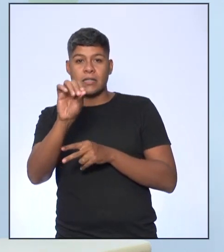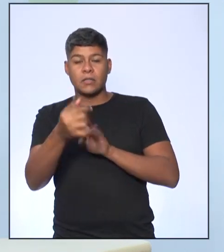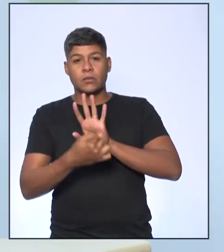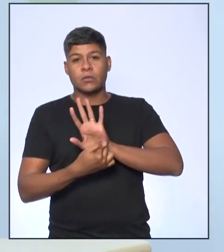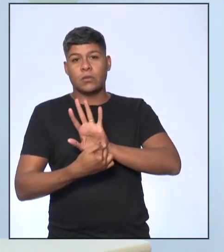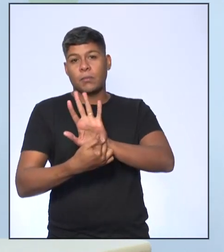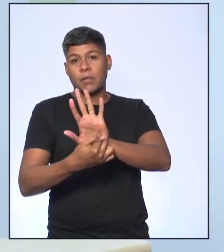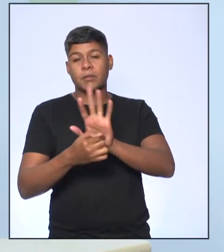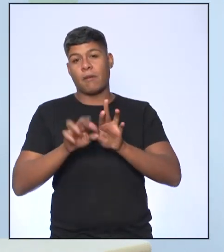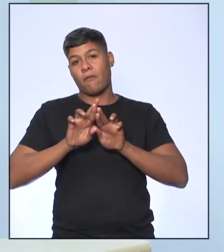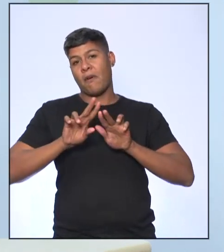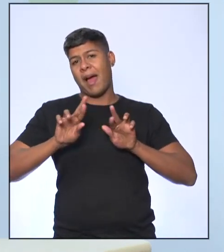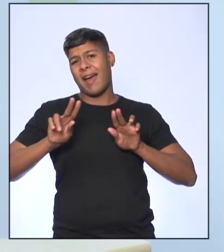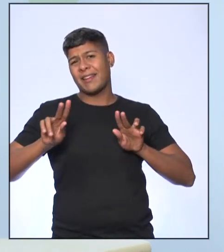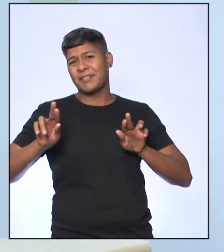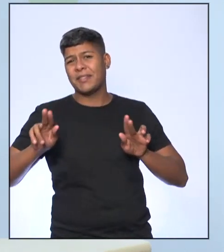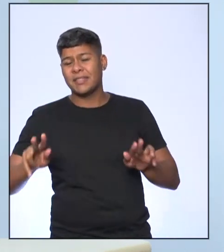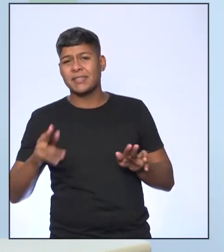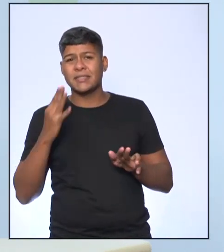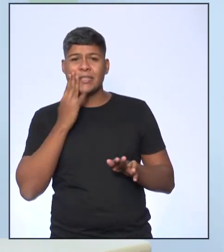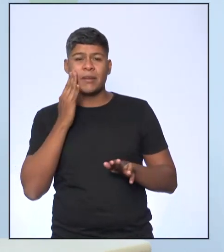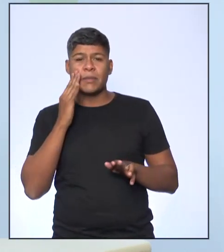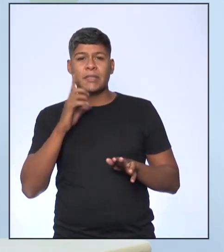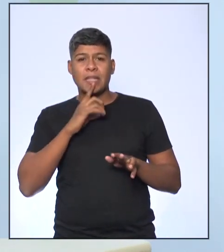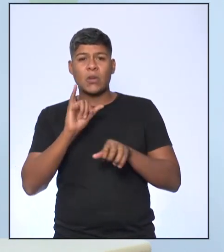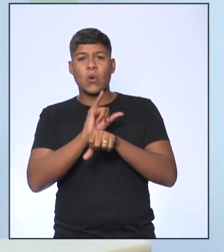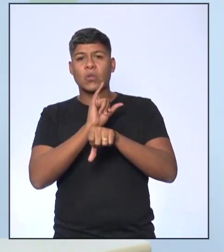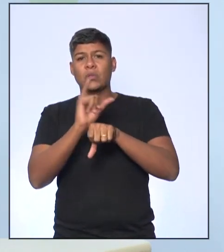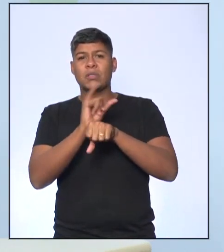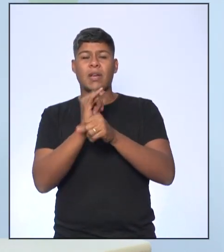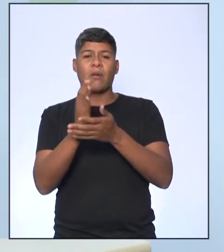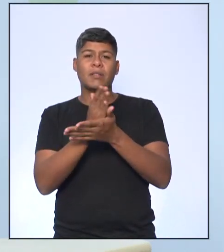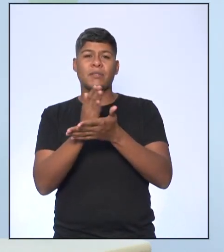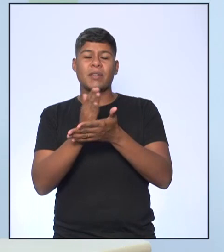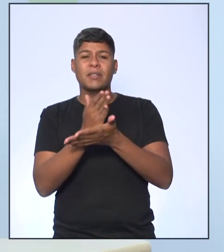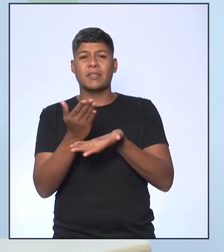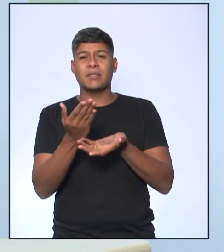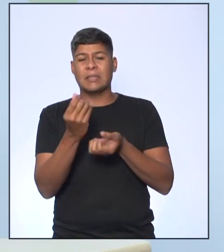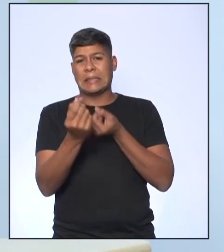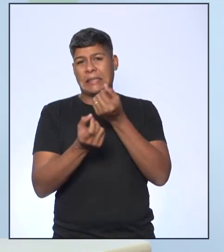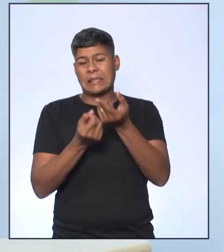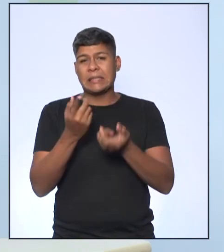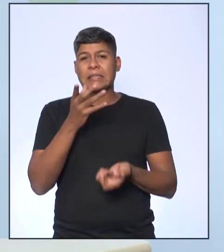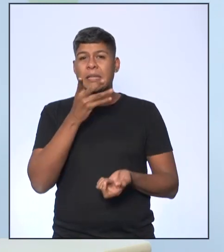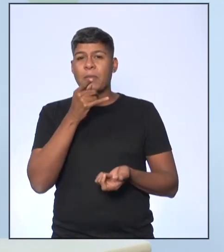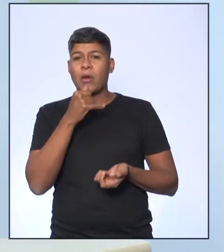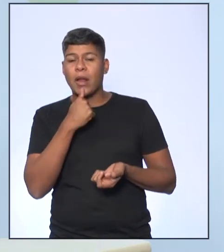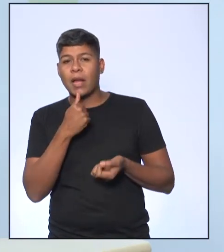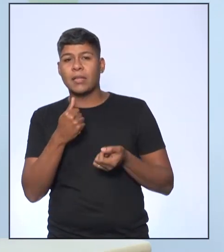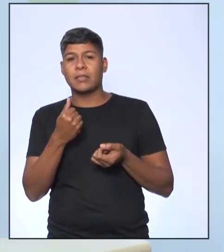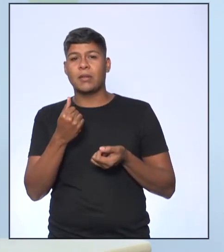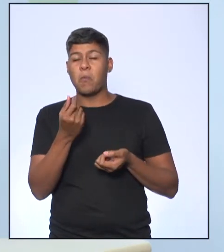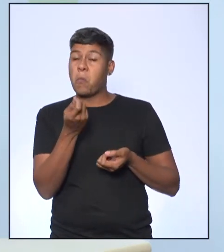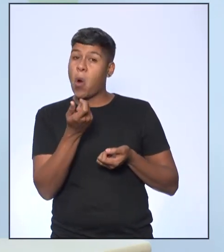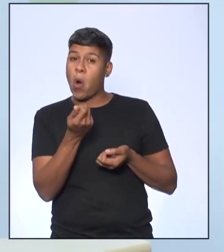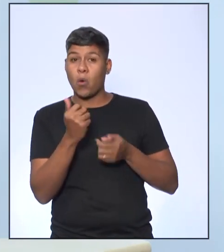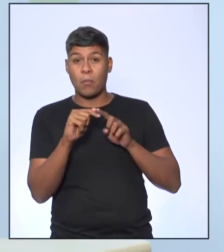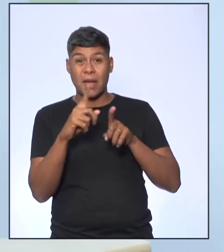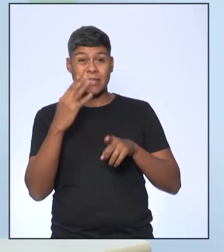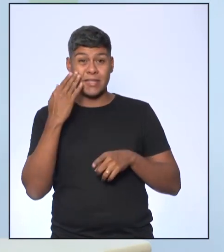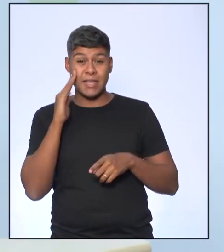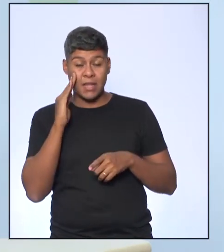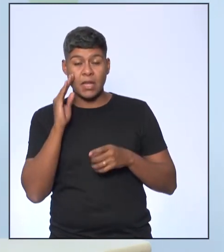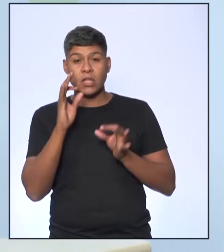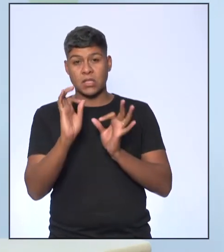aparece várias vezes e tem uma construção às vezes um pouquinho demorada e um pouquinho. Mas se vocês entenderem,